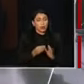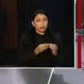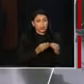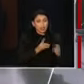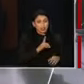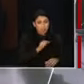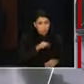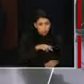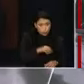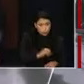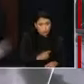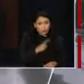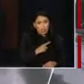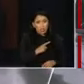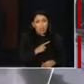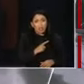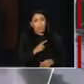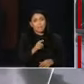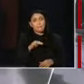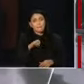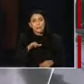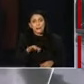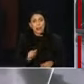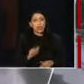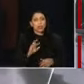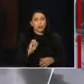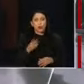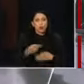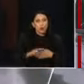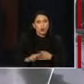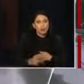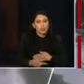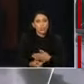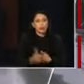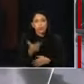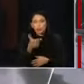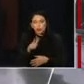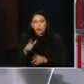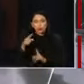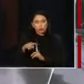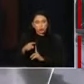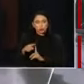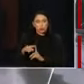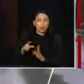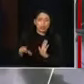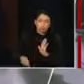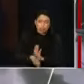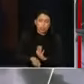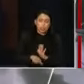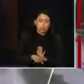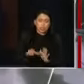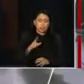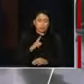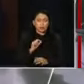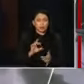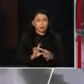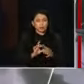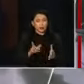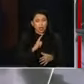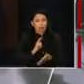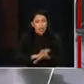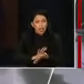ou consequência de outro crime, caso em que será sempre absorvido por ele. Por exemplo, a